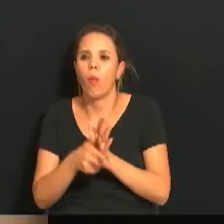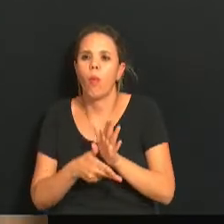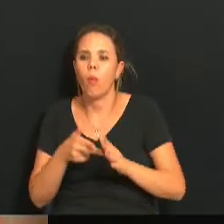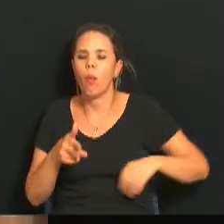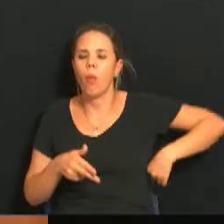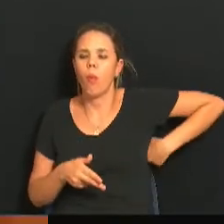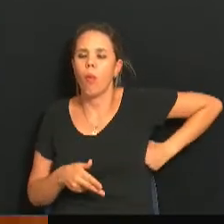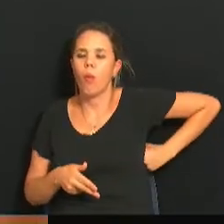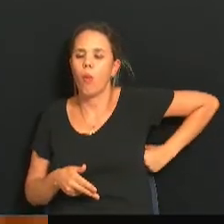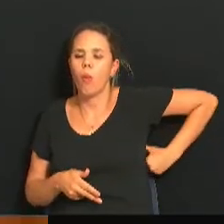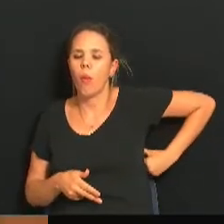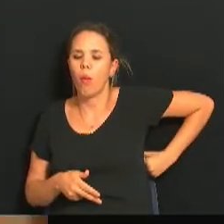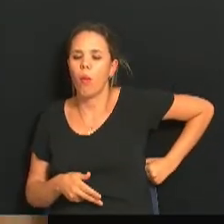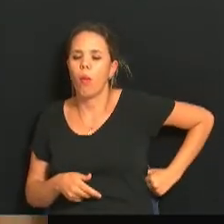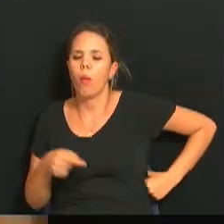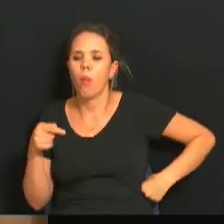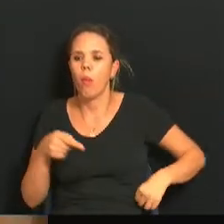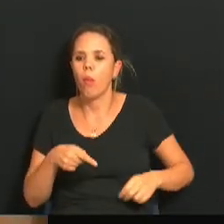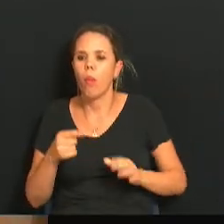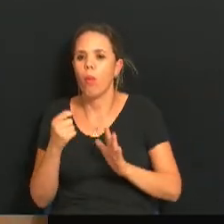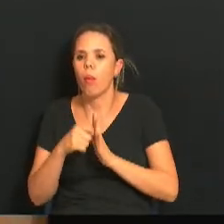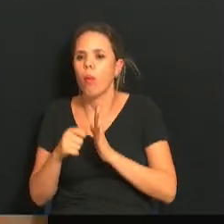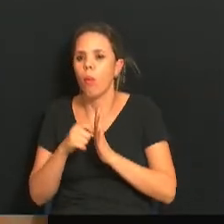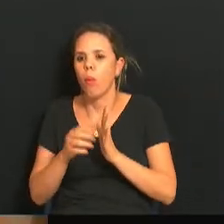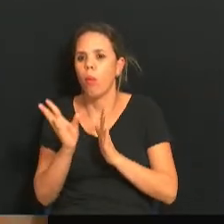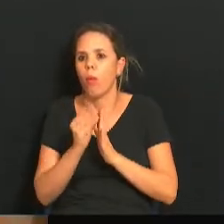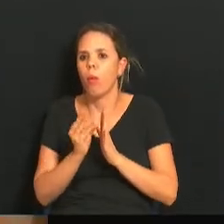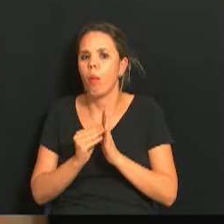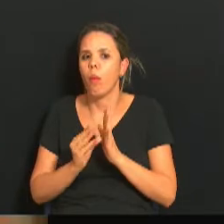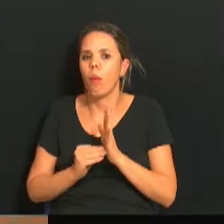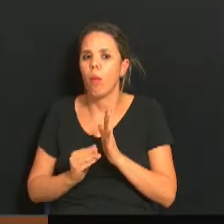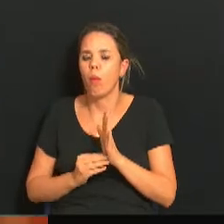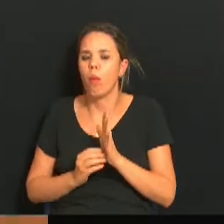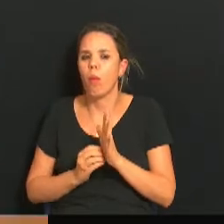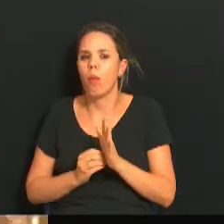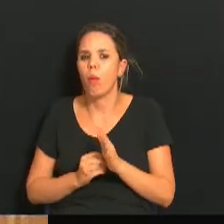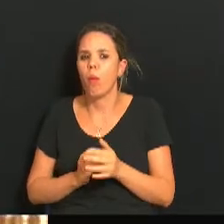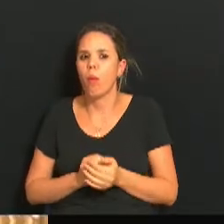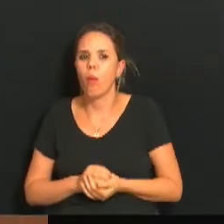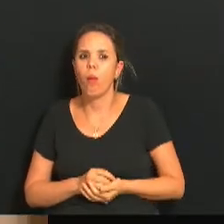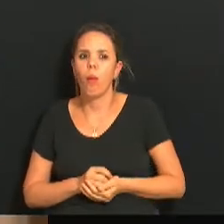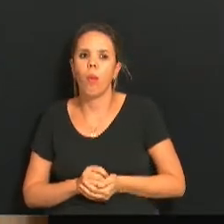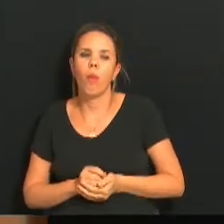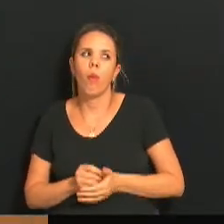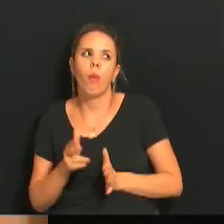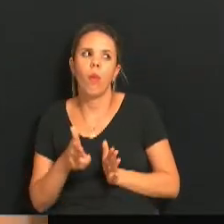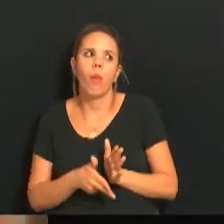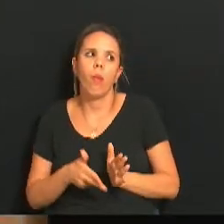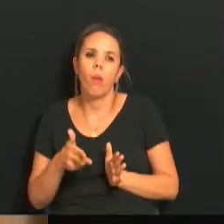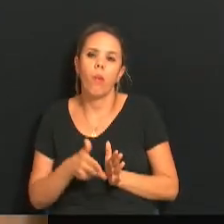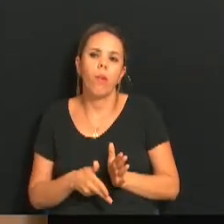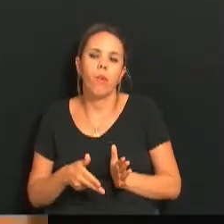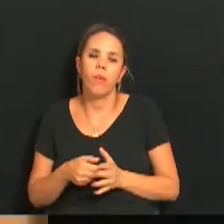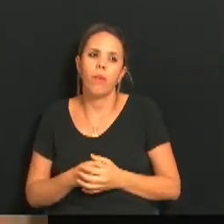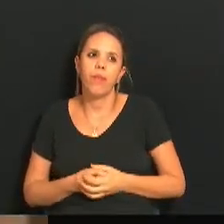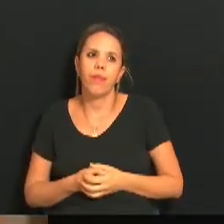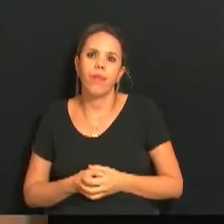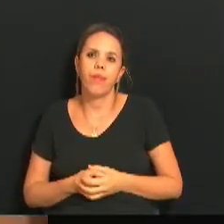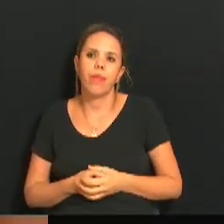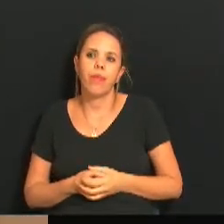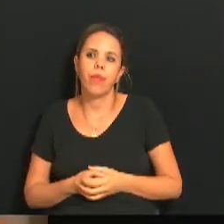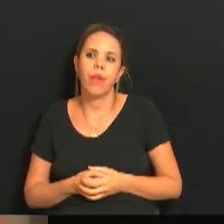um erro grave isso aqui tá aqui Espírito situados entre o depósito da locomotiva a